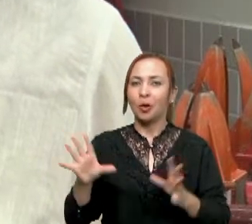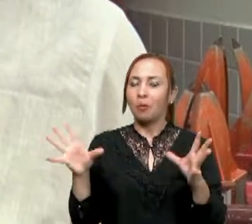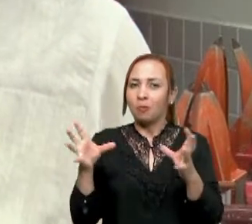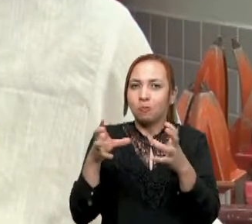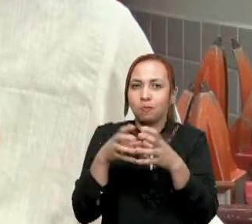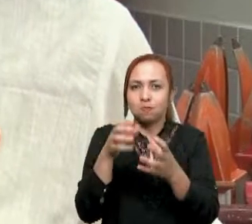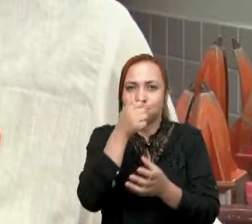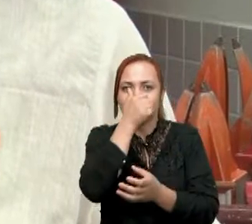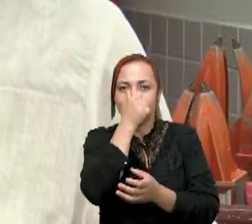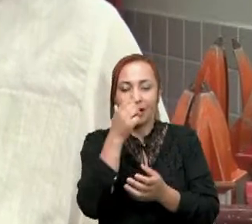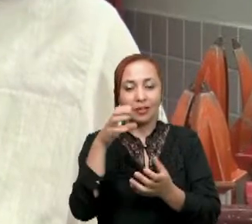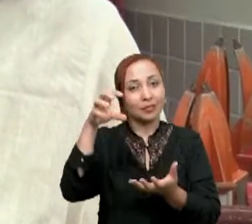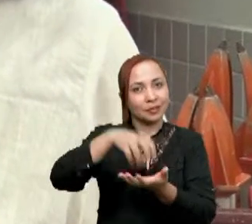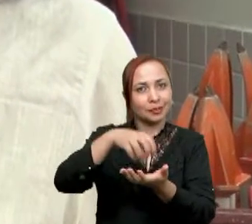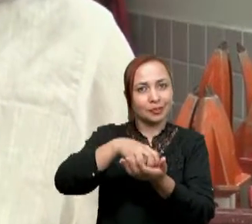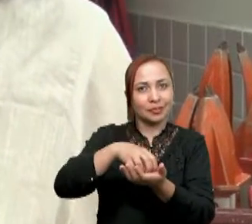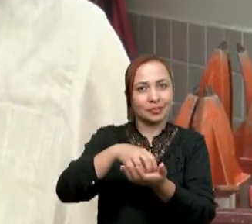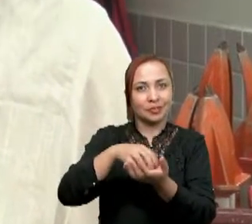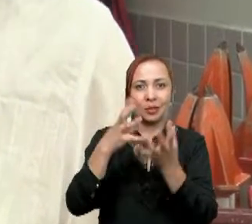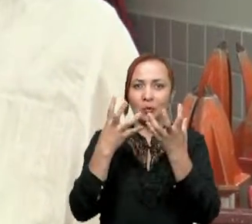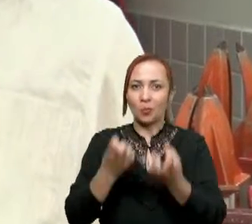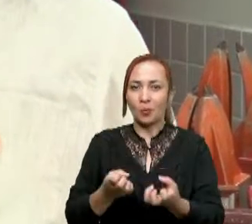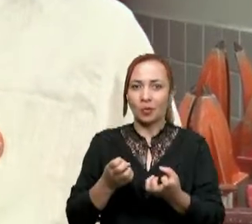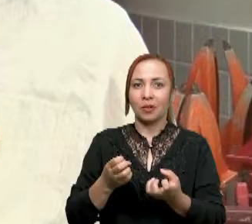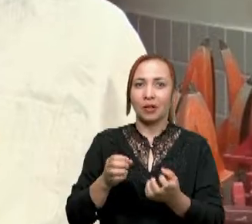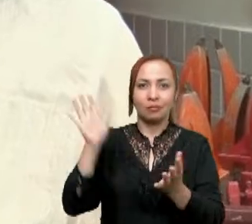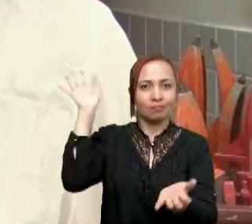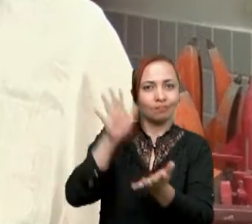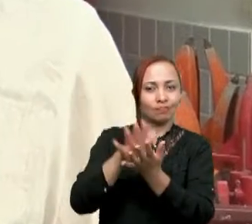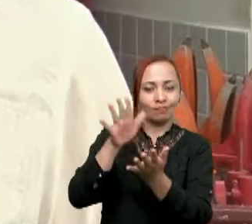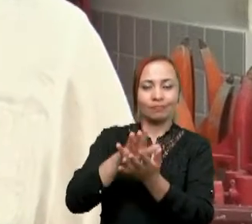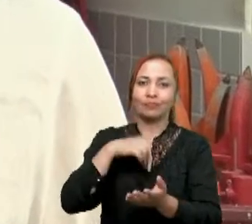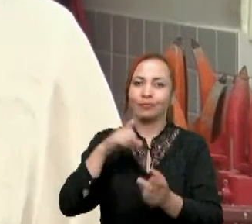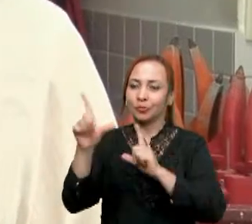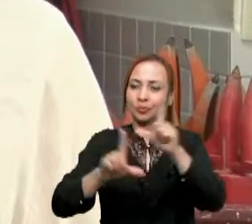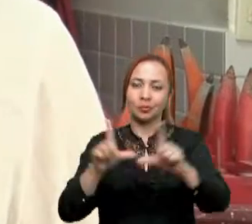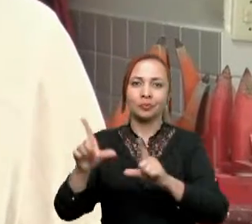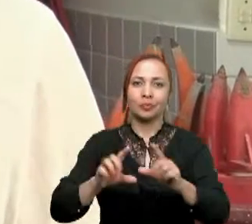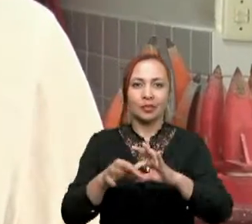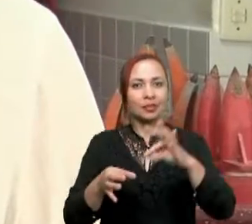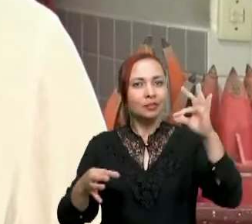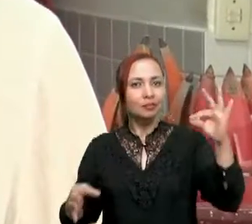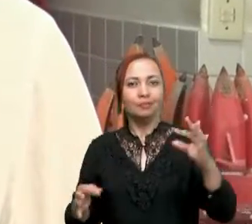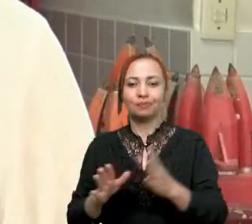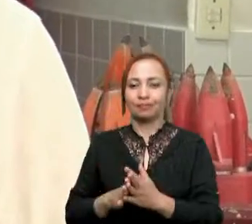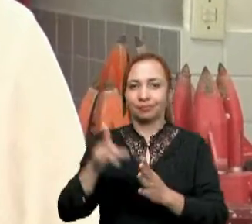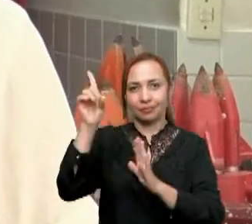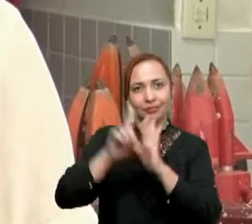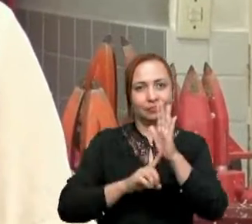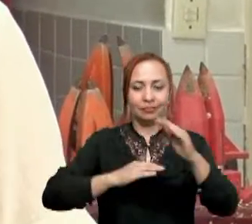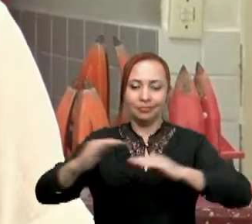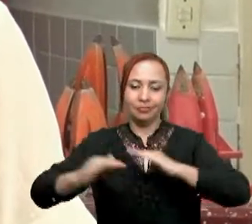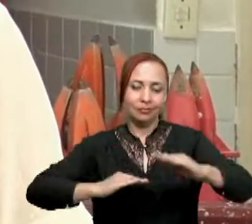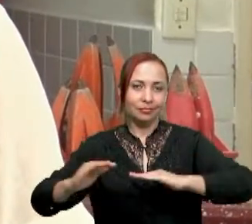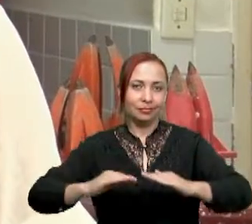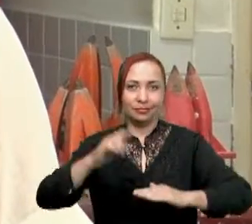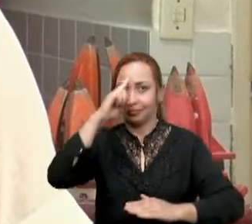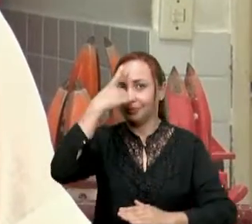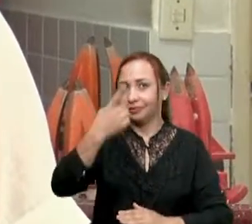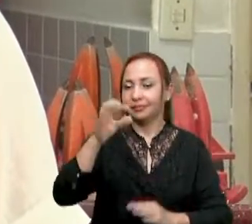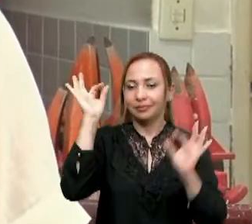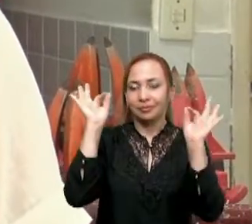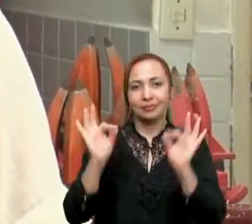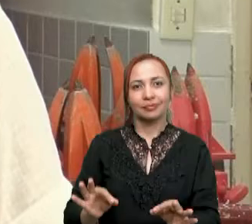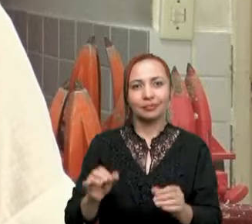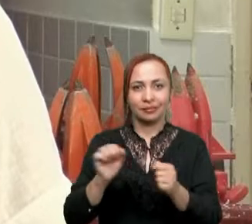lotados e lotadas no Sertão de Pernambuco e temos um programa de extensão chamado direito sem movimento